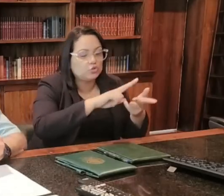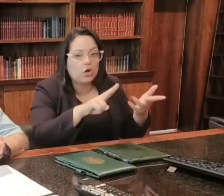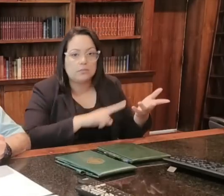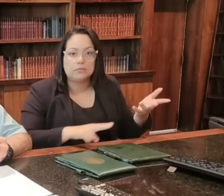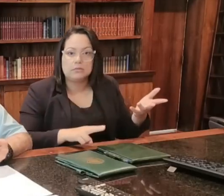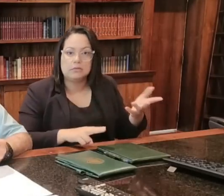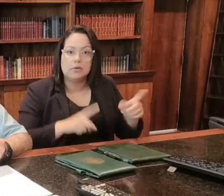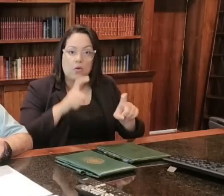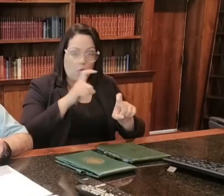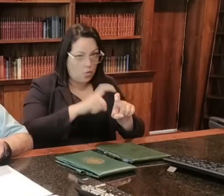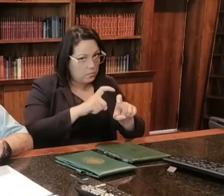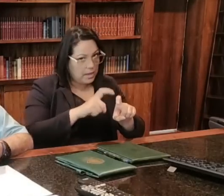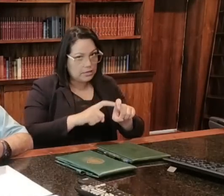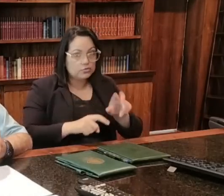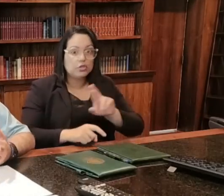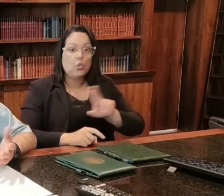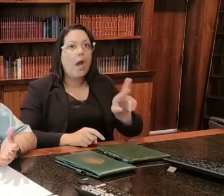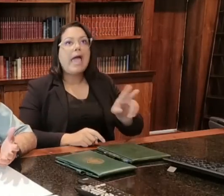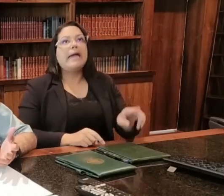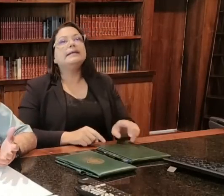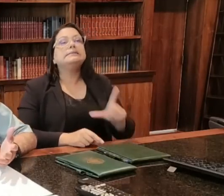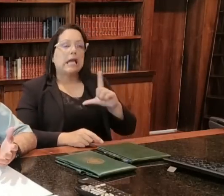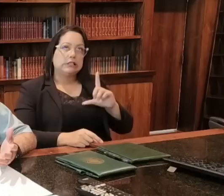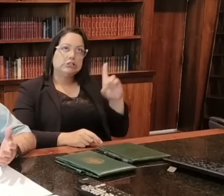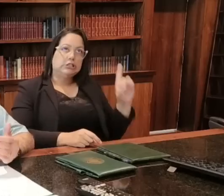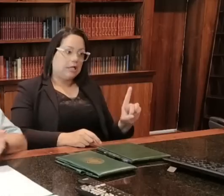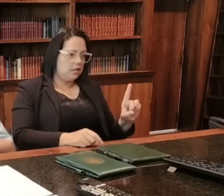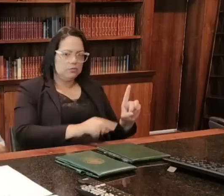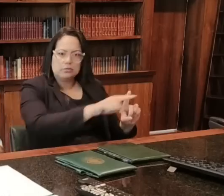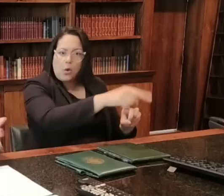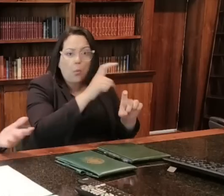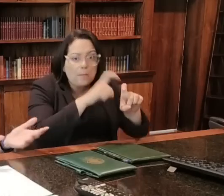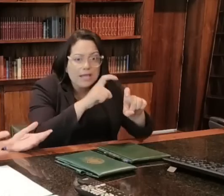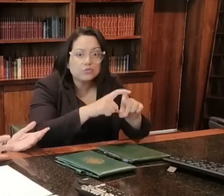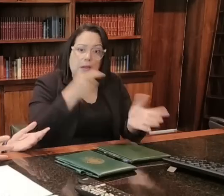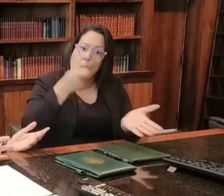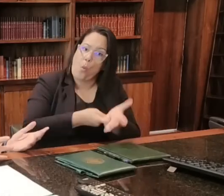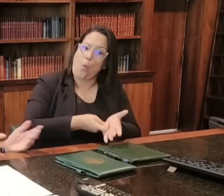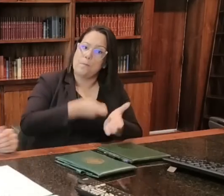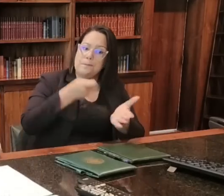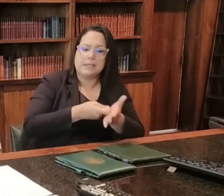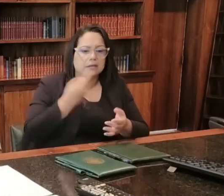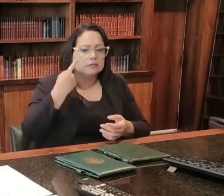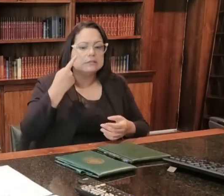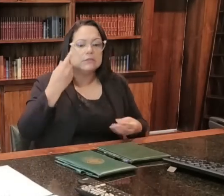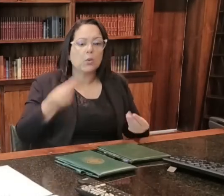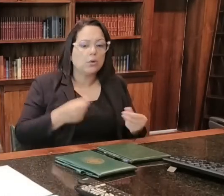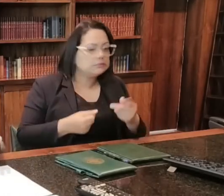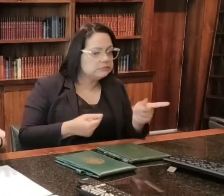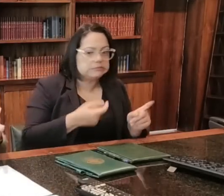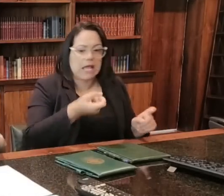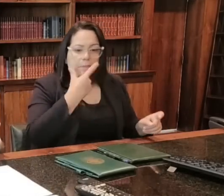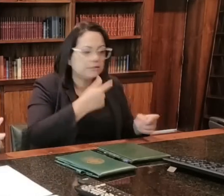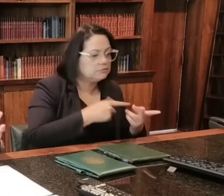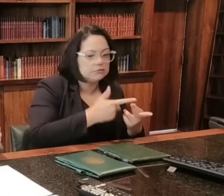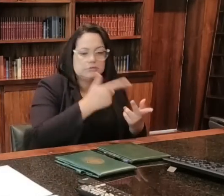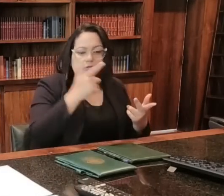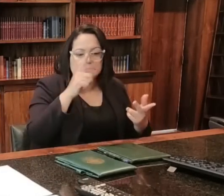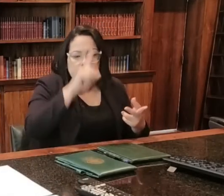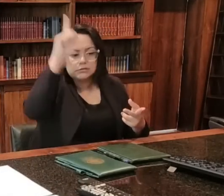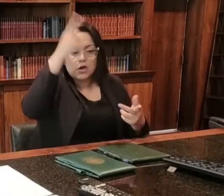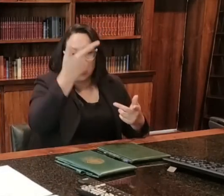separar e o joio do trigo de quem é bolsonarista e quem está agindo como terrorista é um discurso